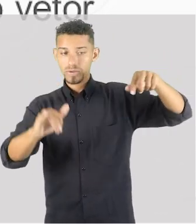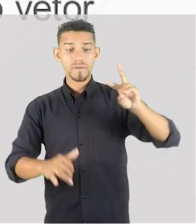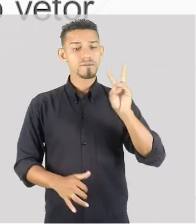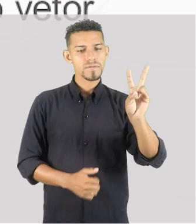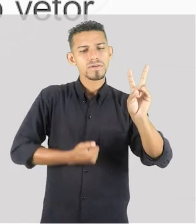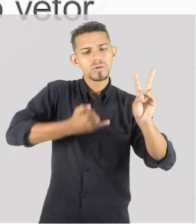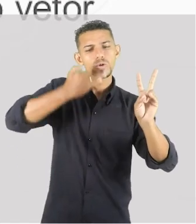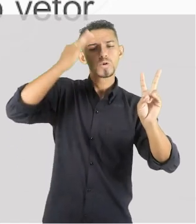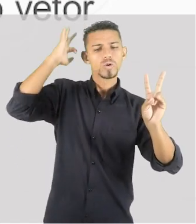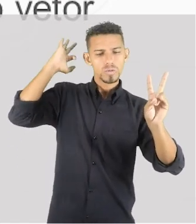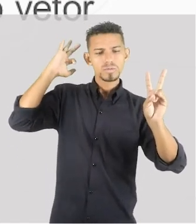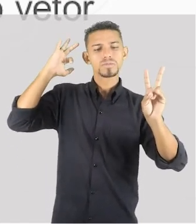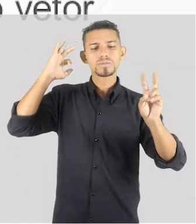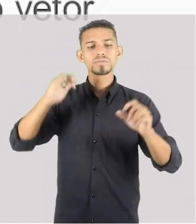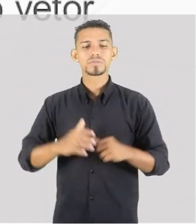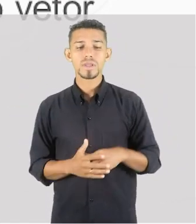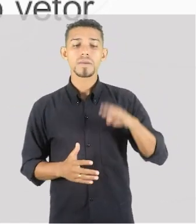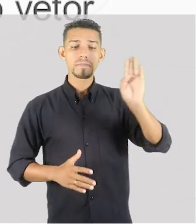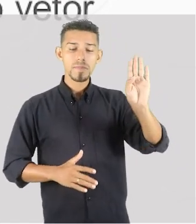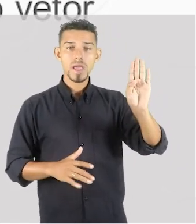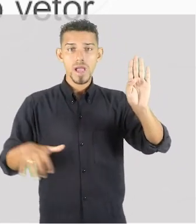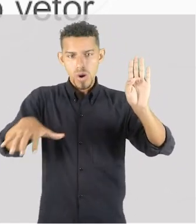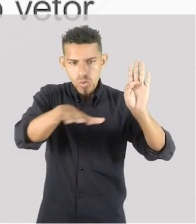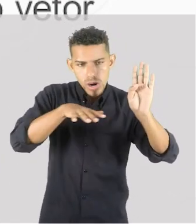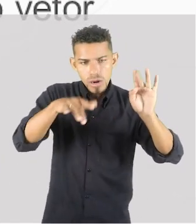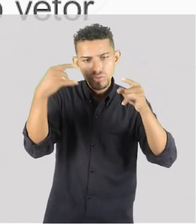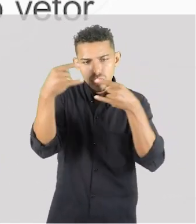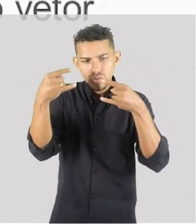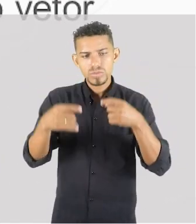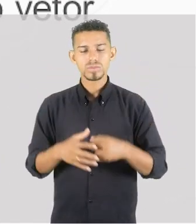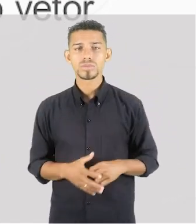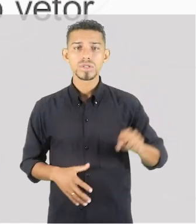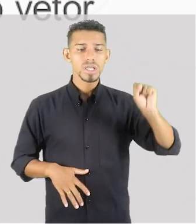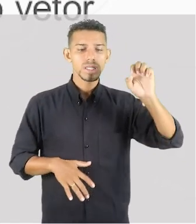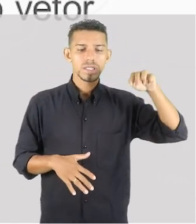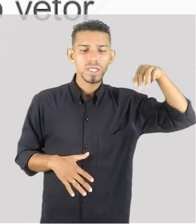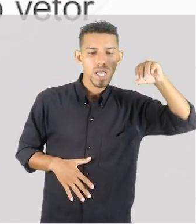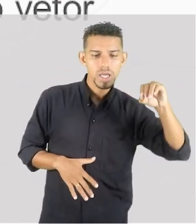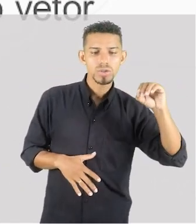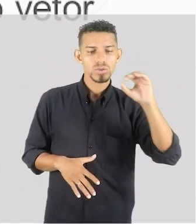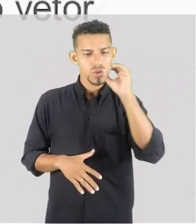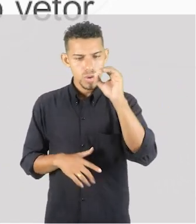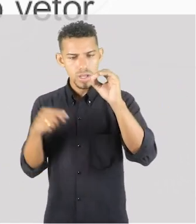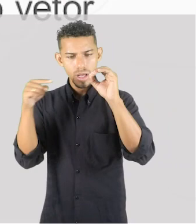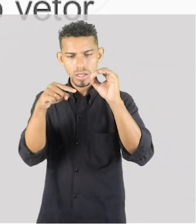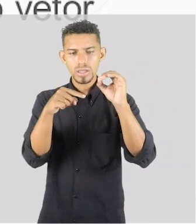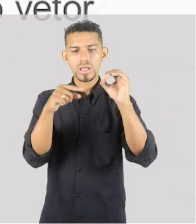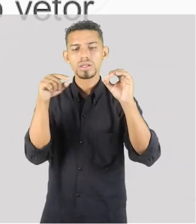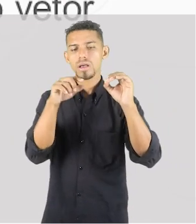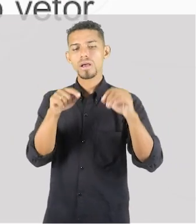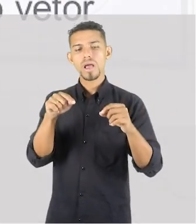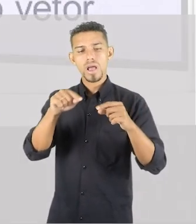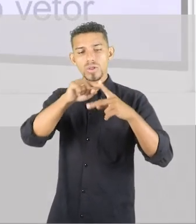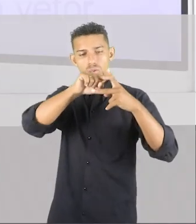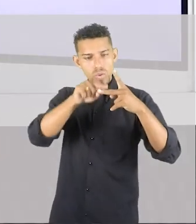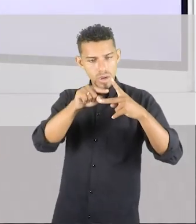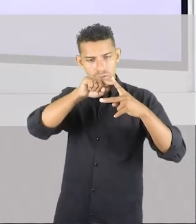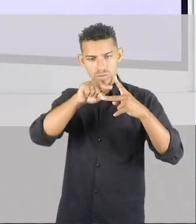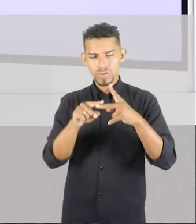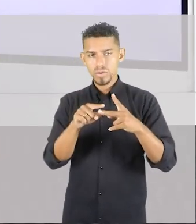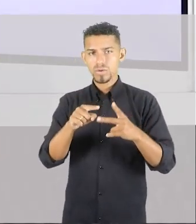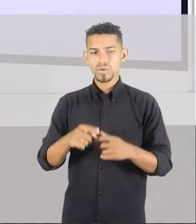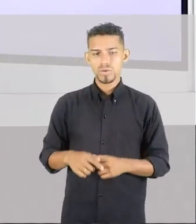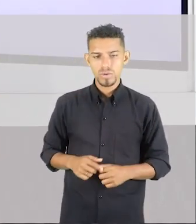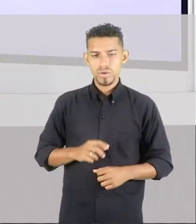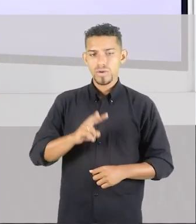indução magnética, Θ é o seno de θ é o seno do ângulo entre o vetor velocidade, ó,